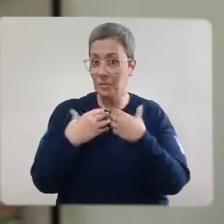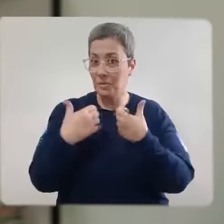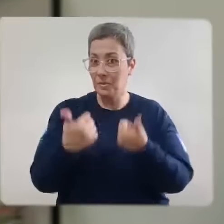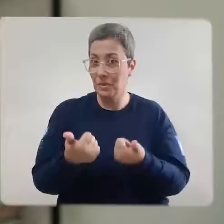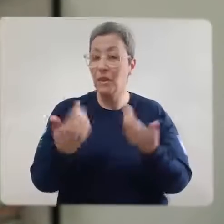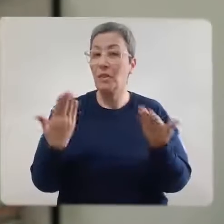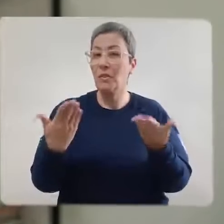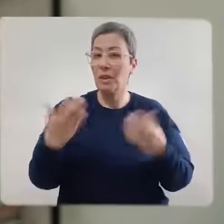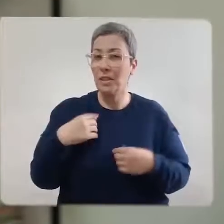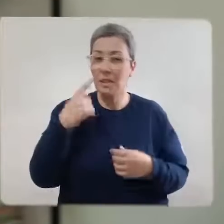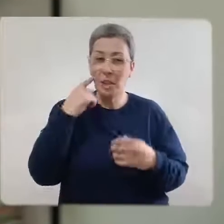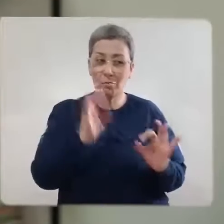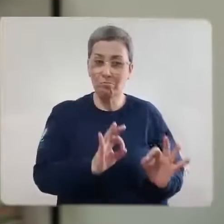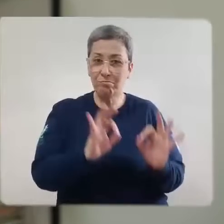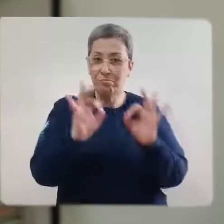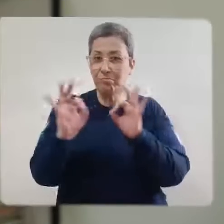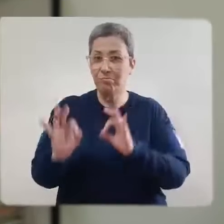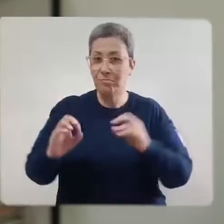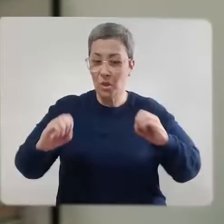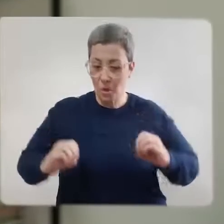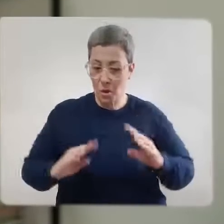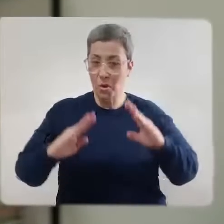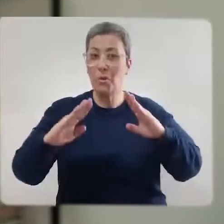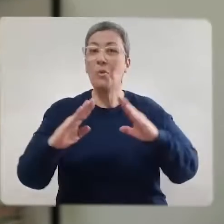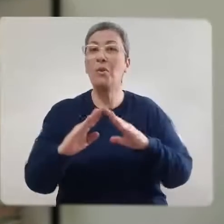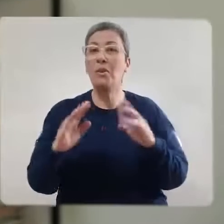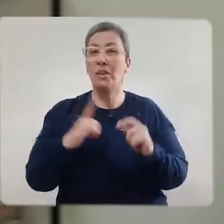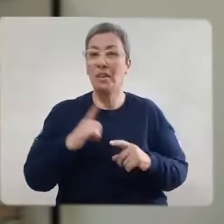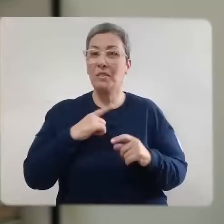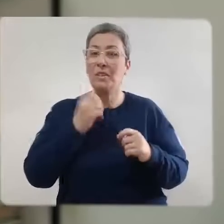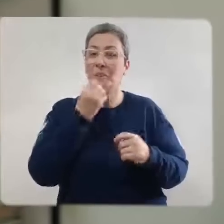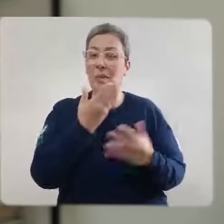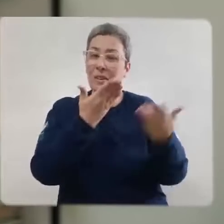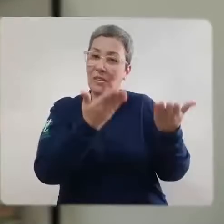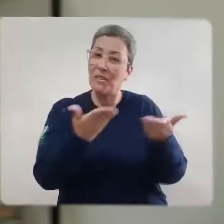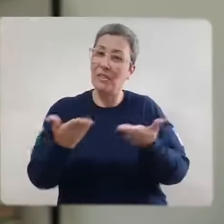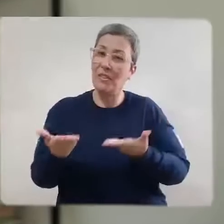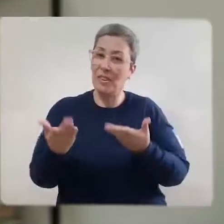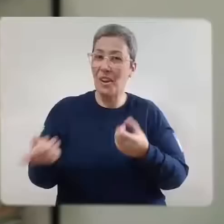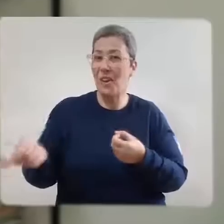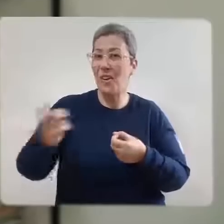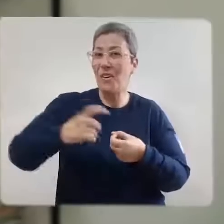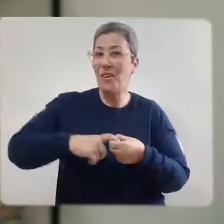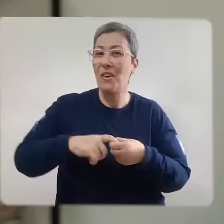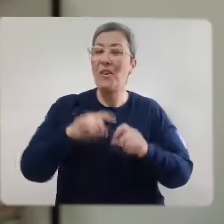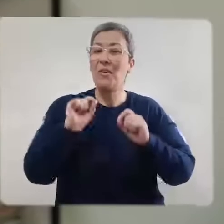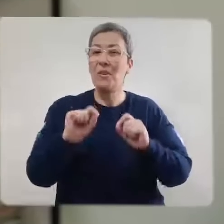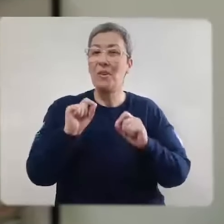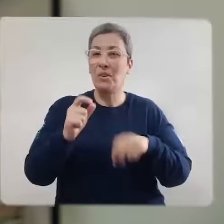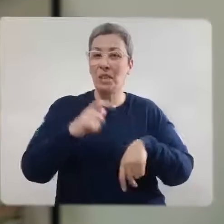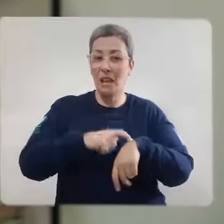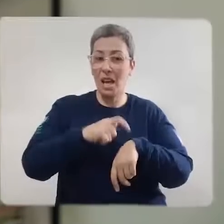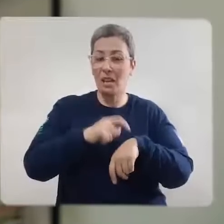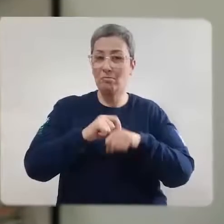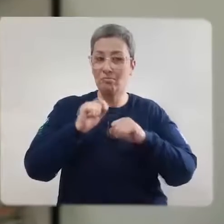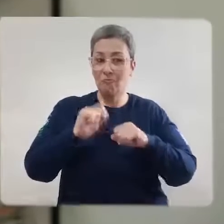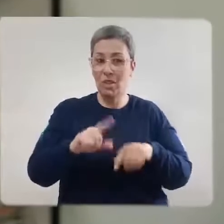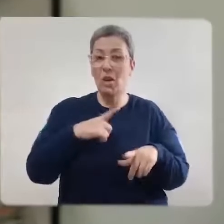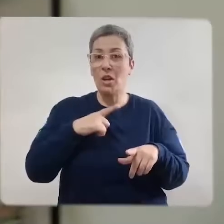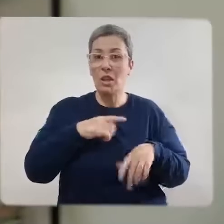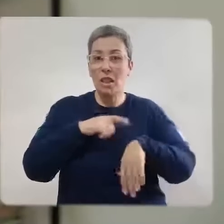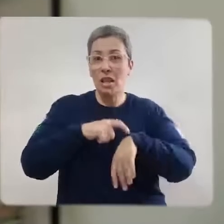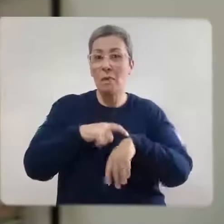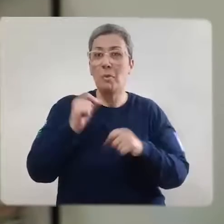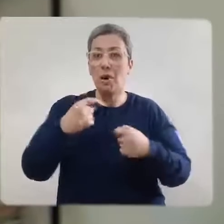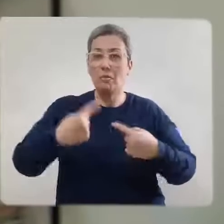tudo bem? Você está assistindo ao programa Saberes em Casa. Bem-vindo de volta. Neste quadro, nós vamos